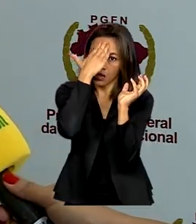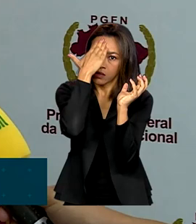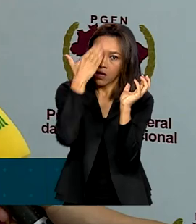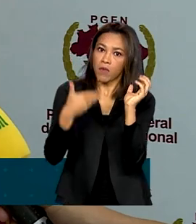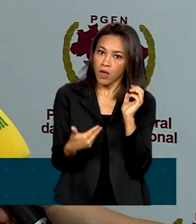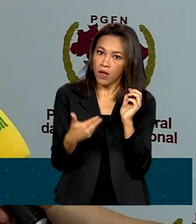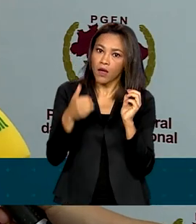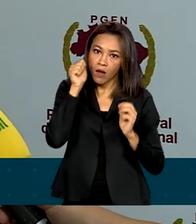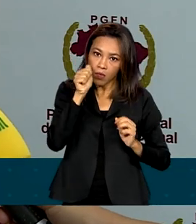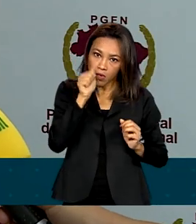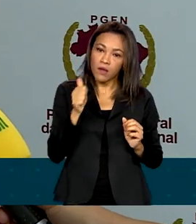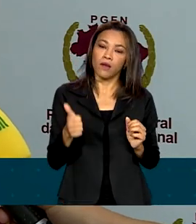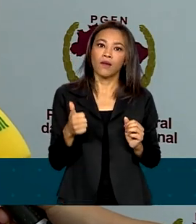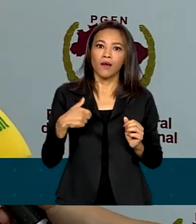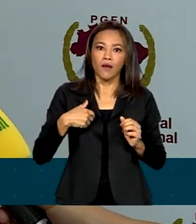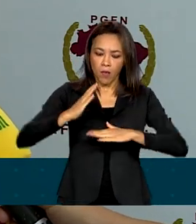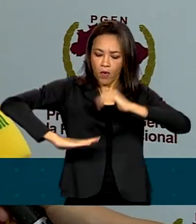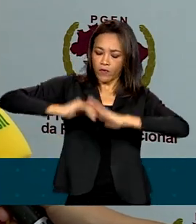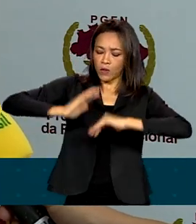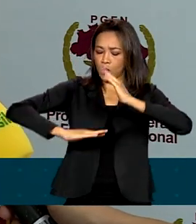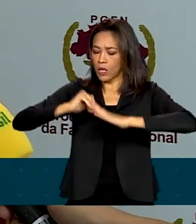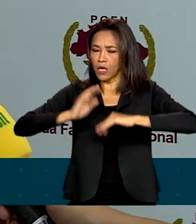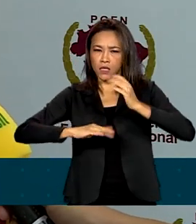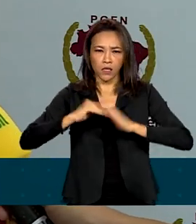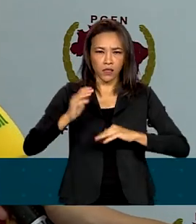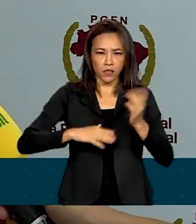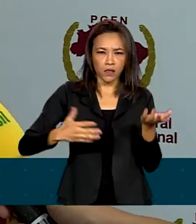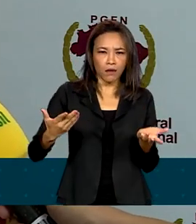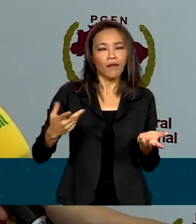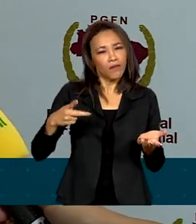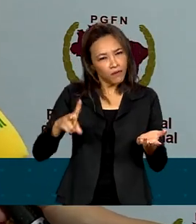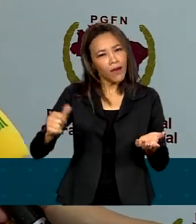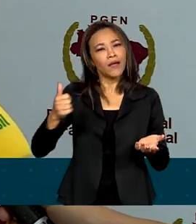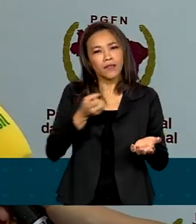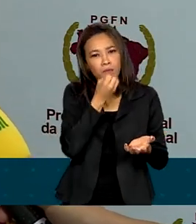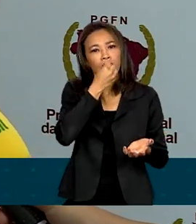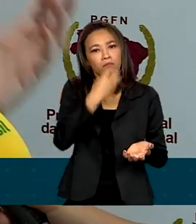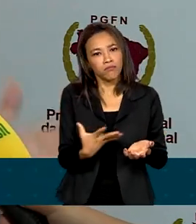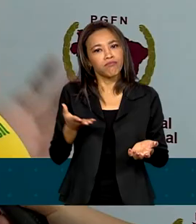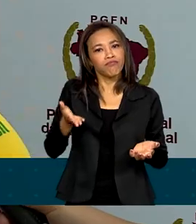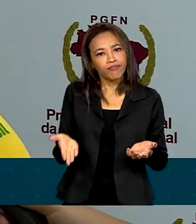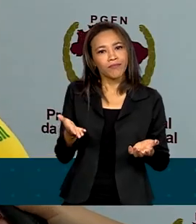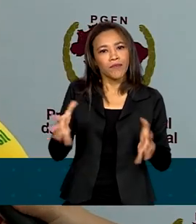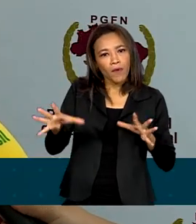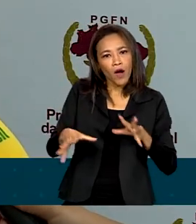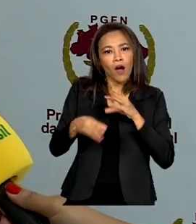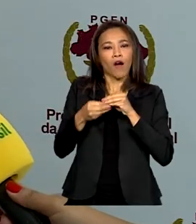a profissionalização do negócio dela vai também se beneficiar disso. Uma coisa agrega valor no outro.